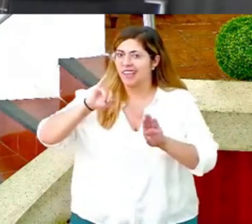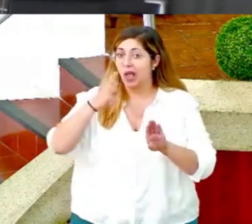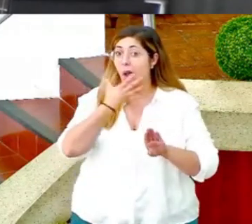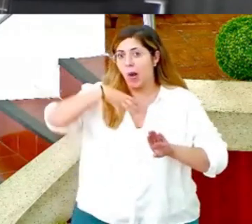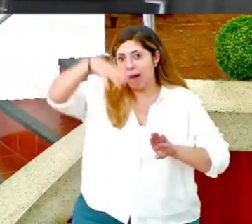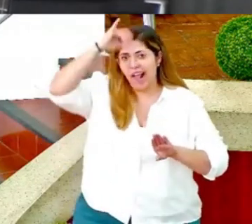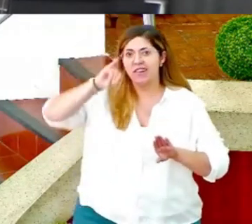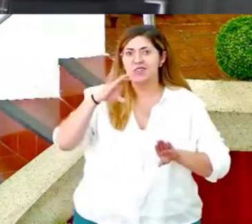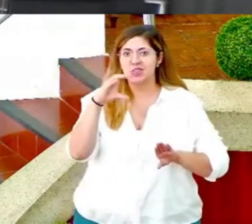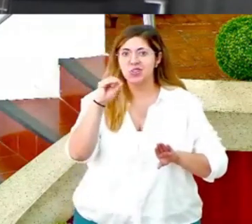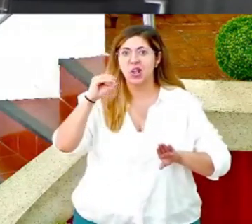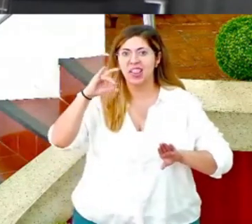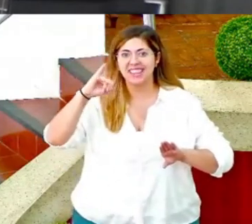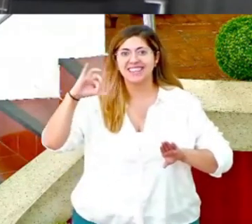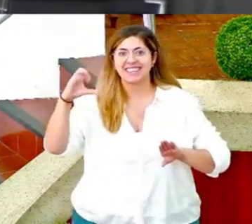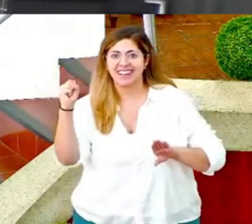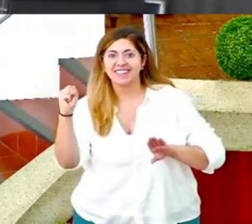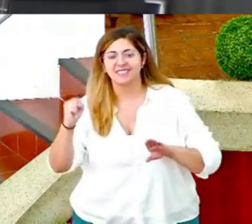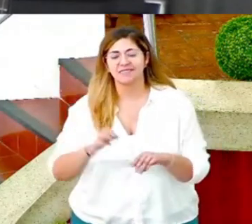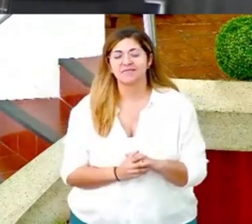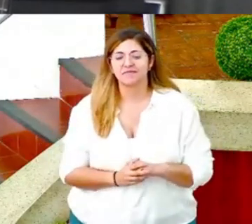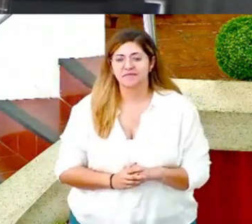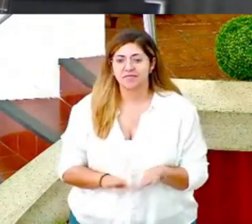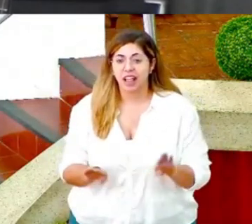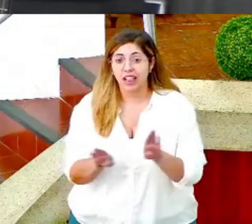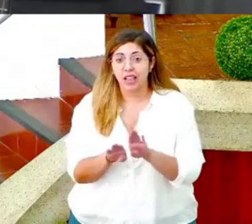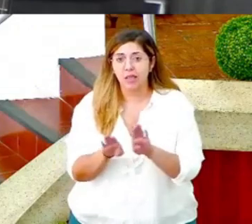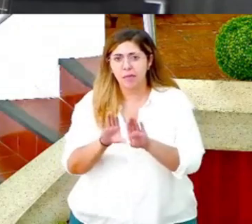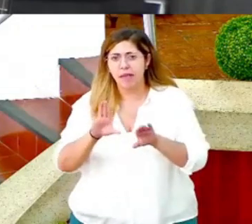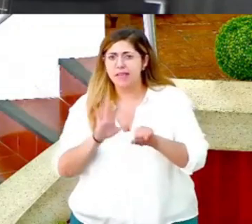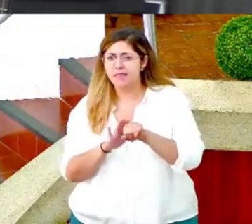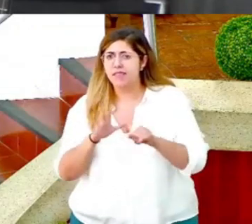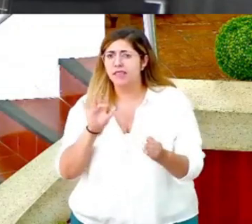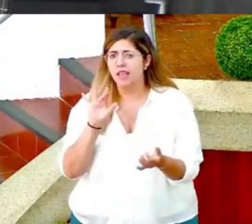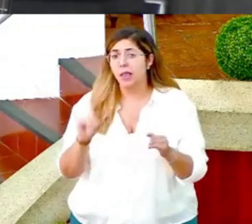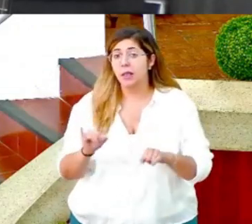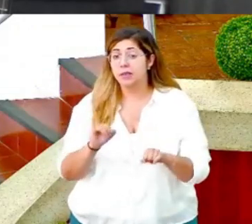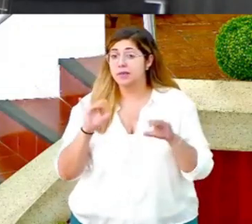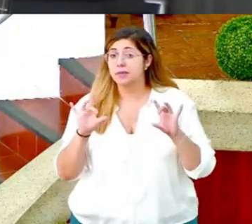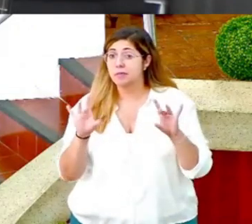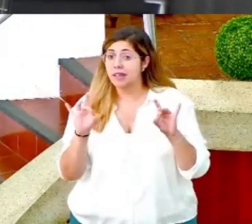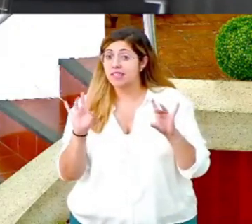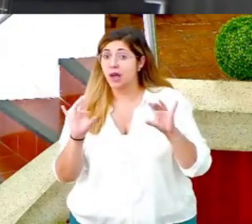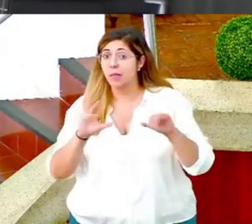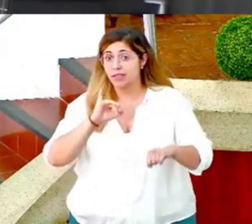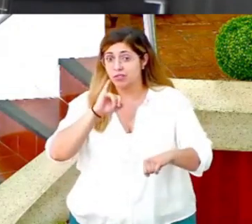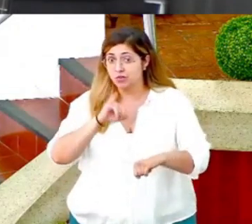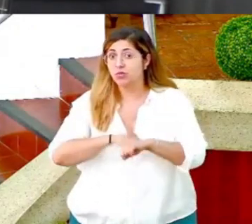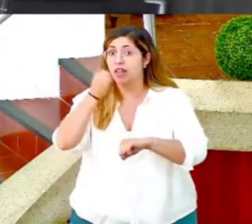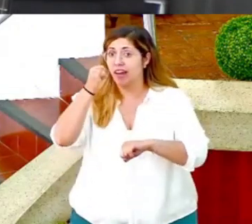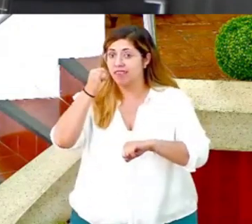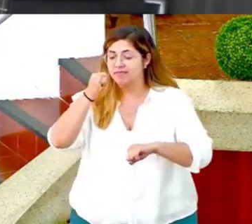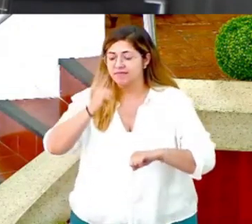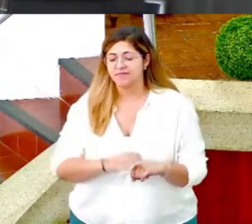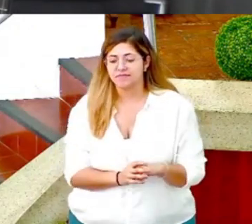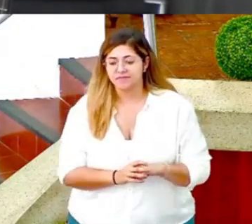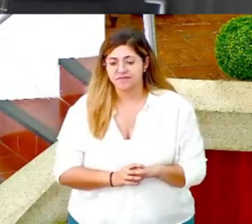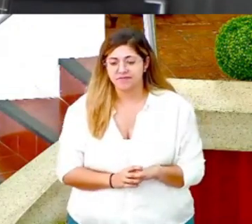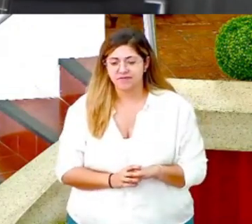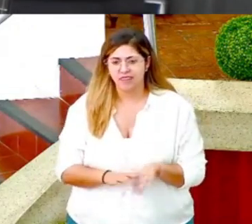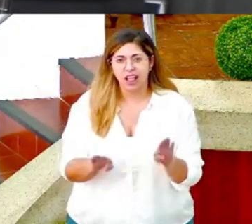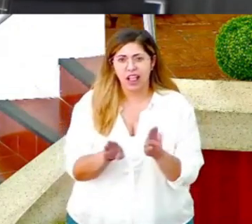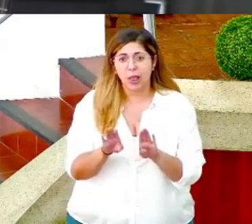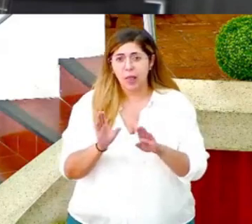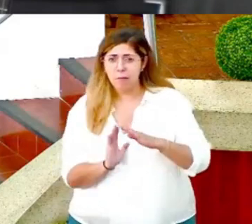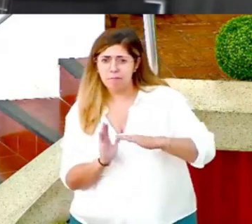em Judá, especificamente em Judá, não houve ninguém como ele. Por isso que na exposição da manhã eu chamei de um ponto fora da